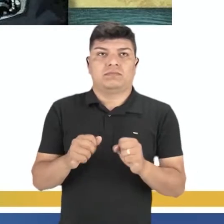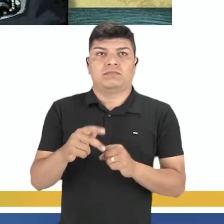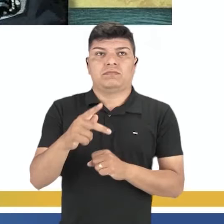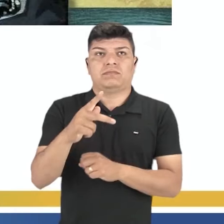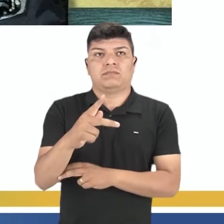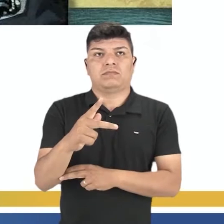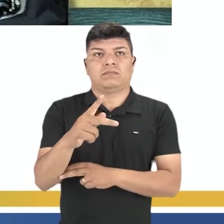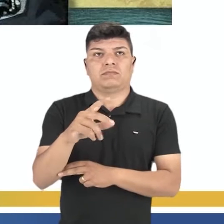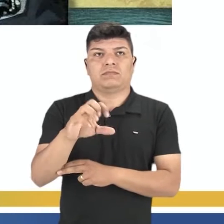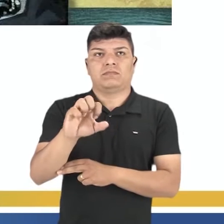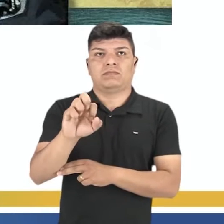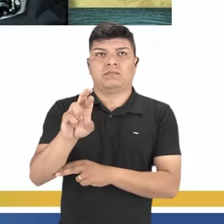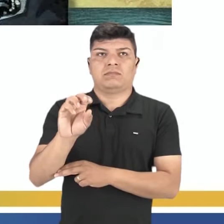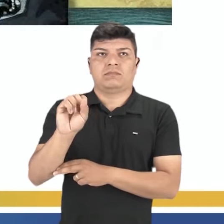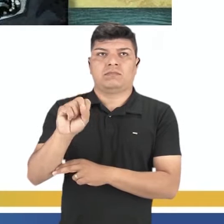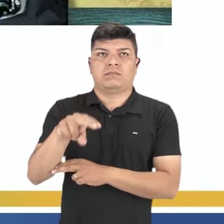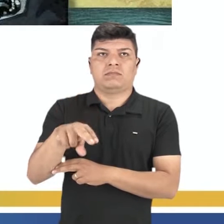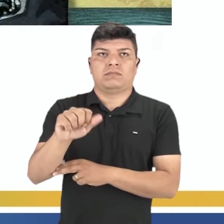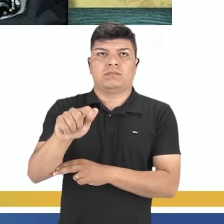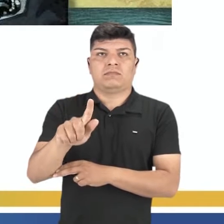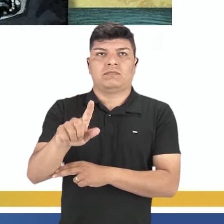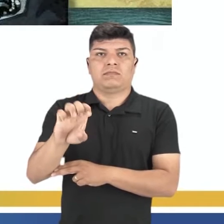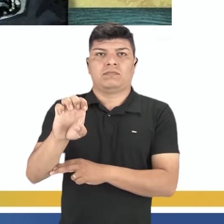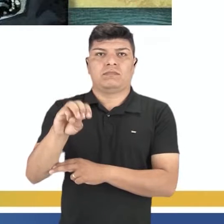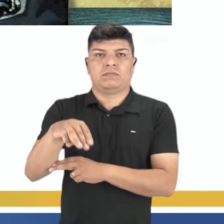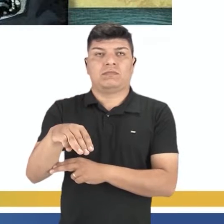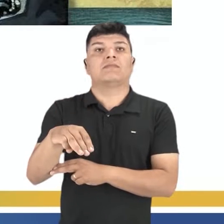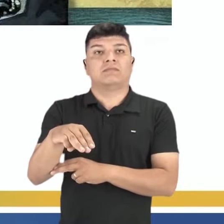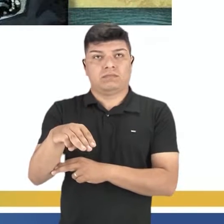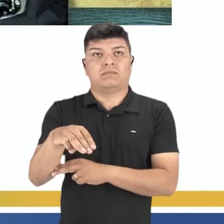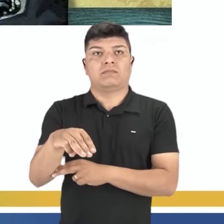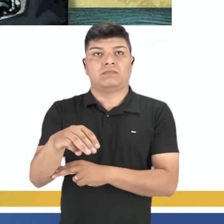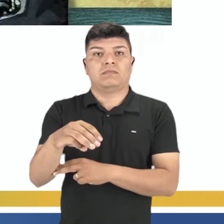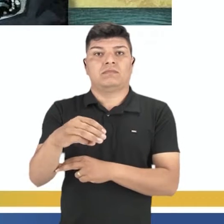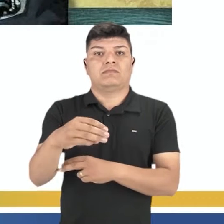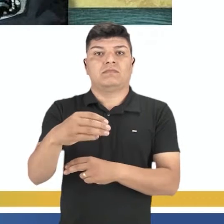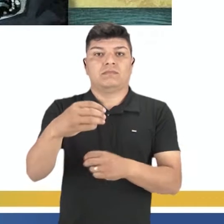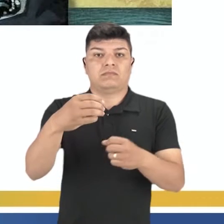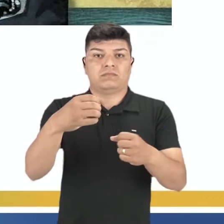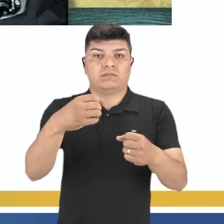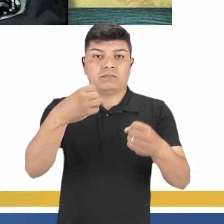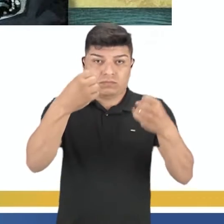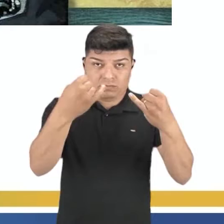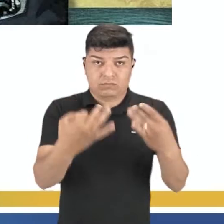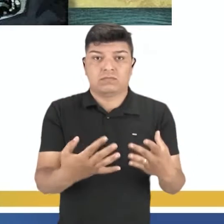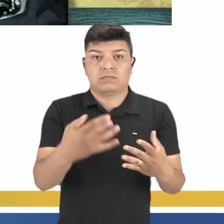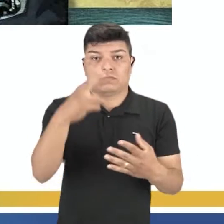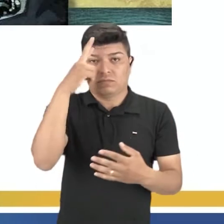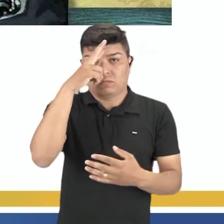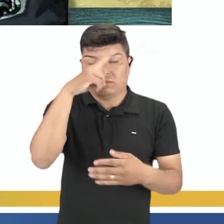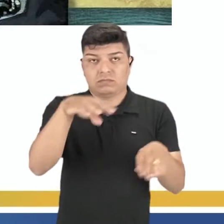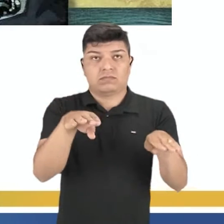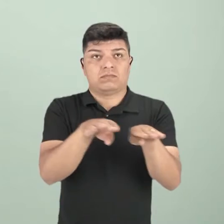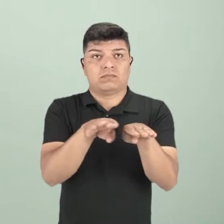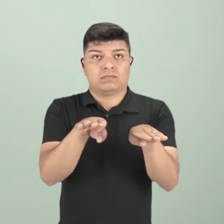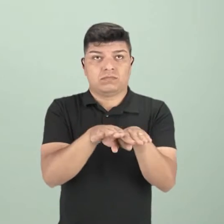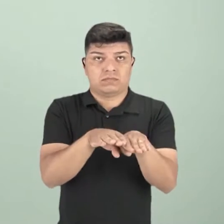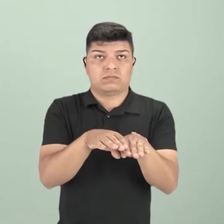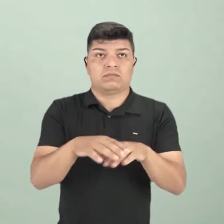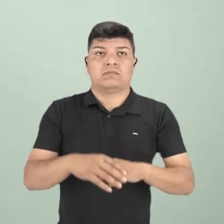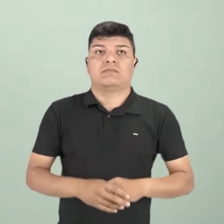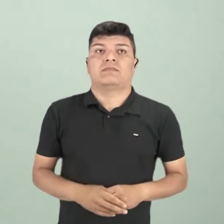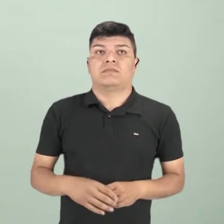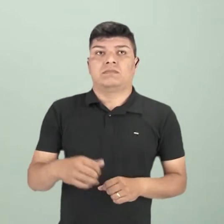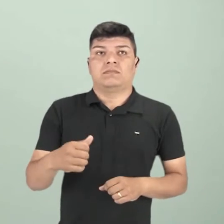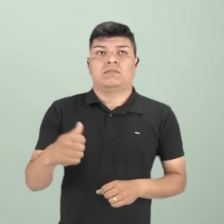ser também o personagem, ele atua e conta a história ao mesmo tempo. Portanto, narrador, personagem,